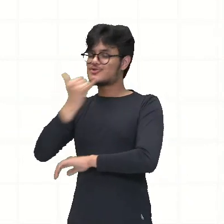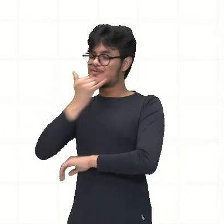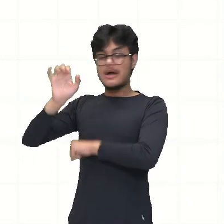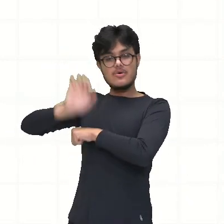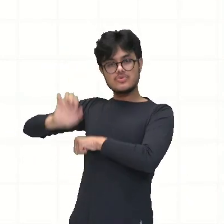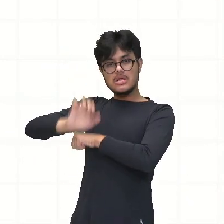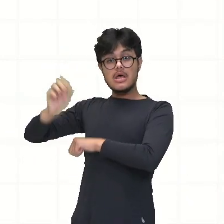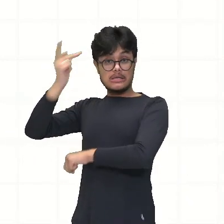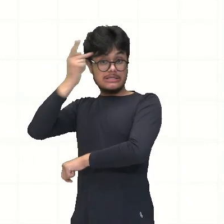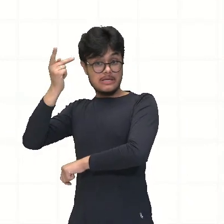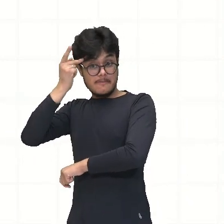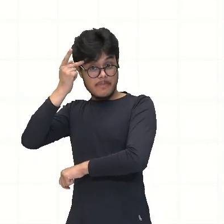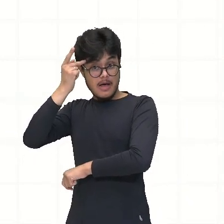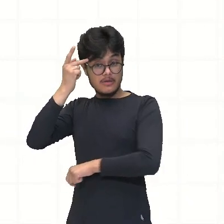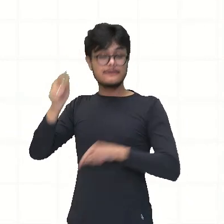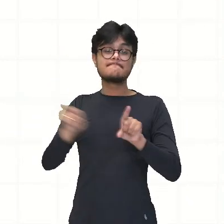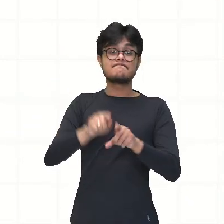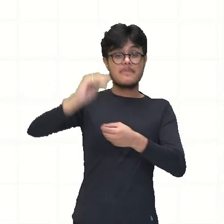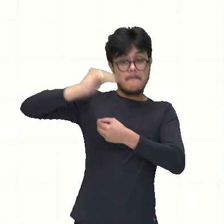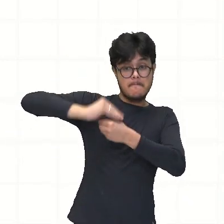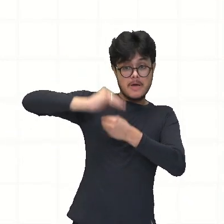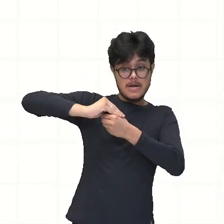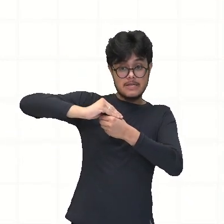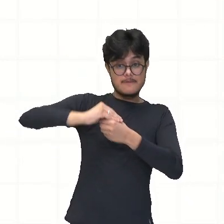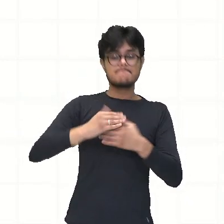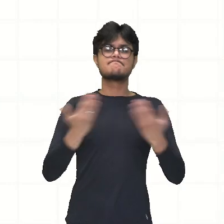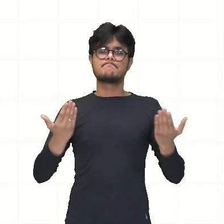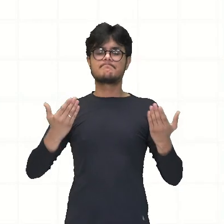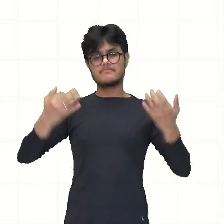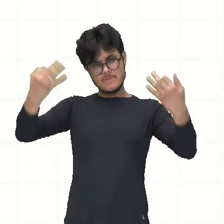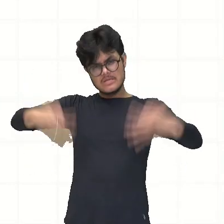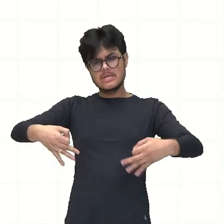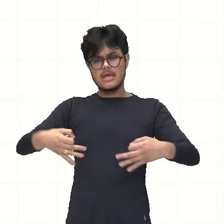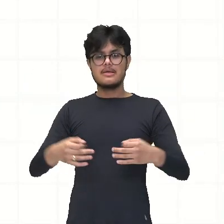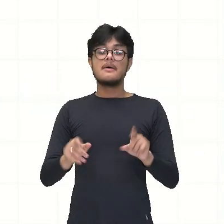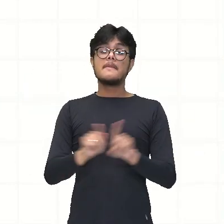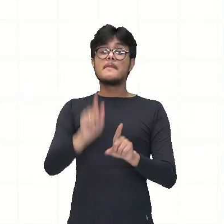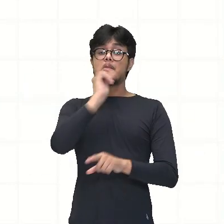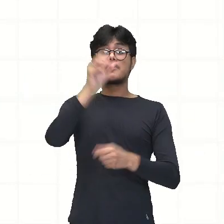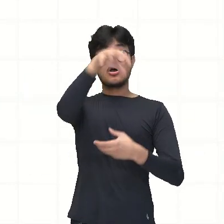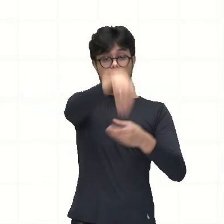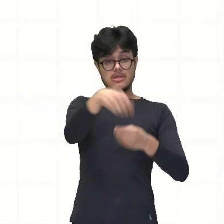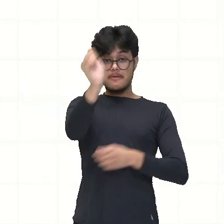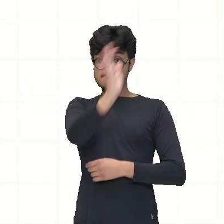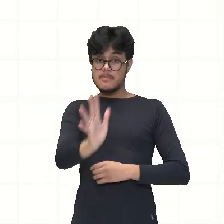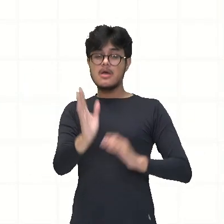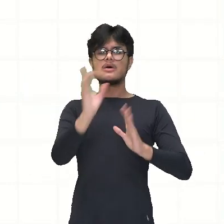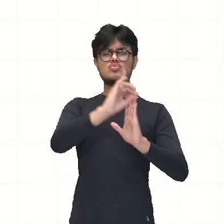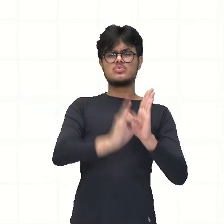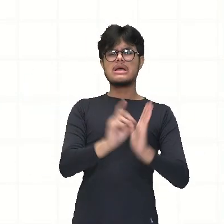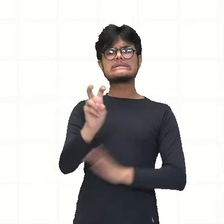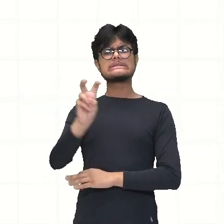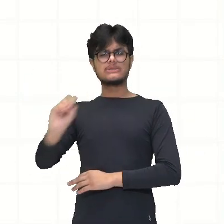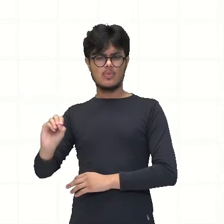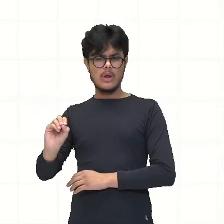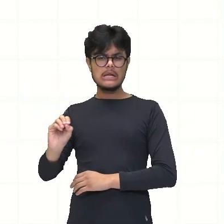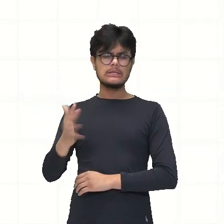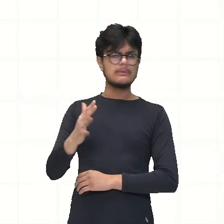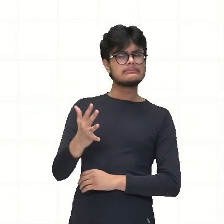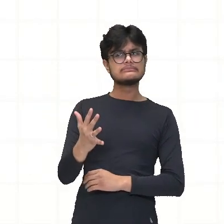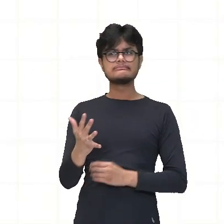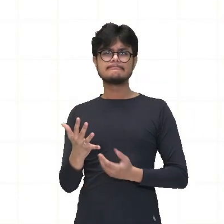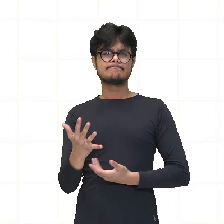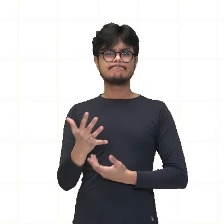são alguns dos fluxos que a gente observa. Nas migrações internas, ainda na década de 50 e década